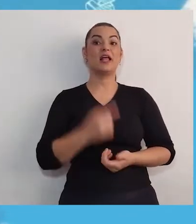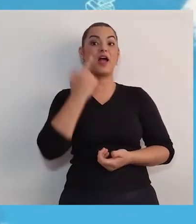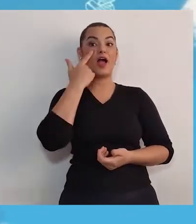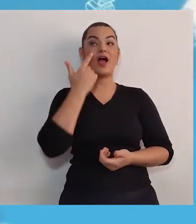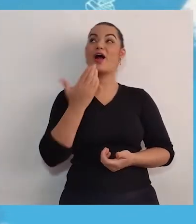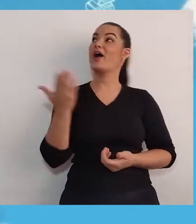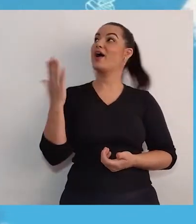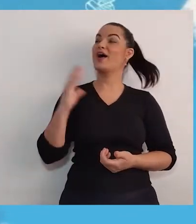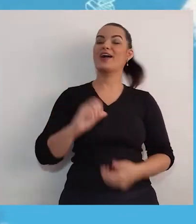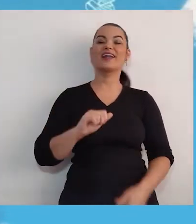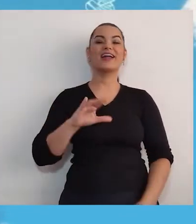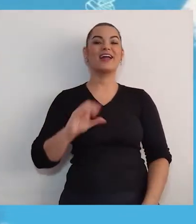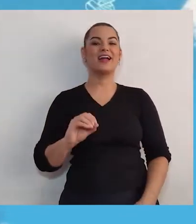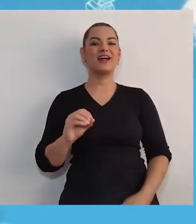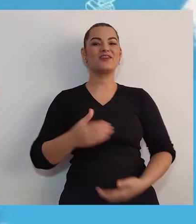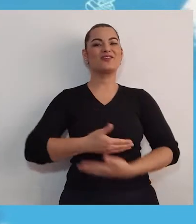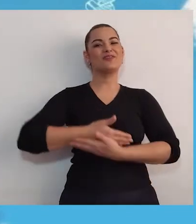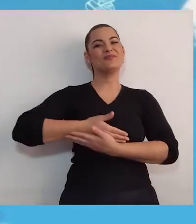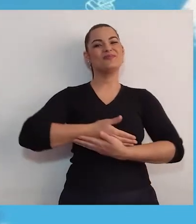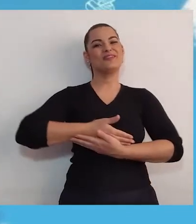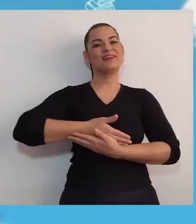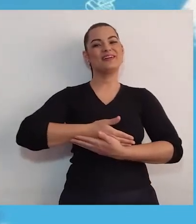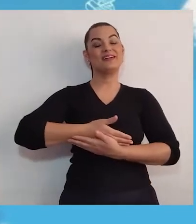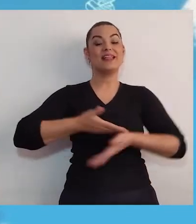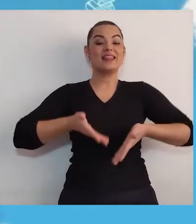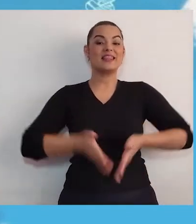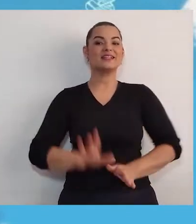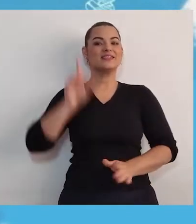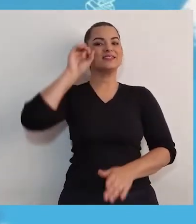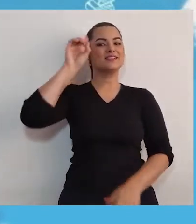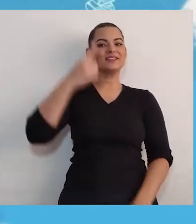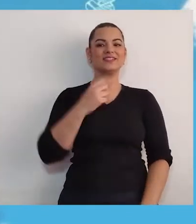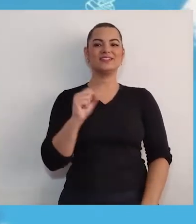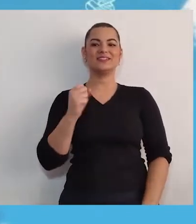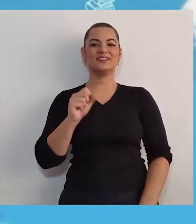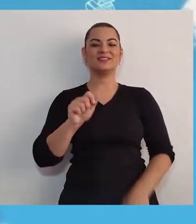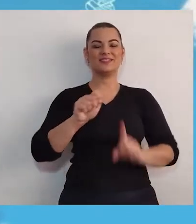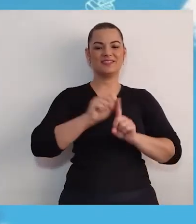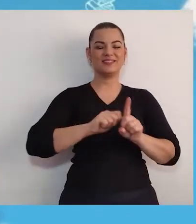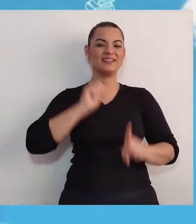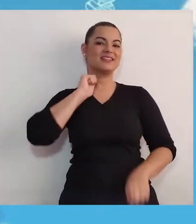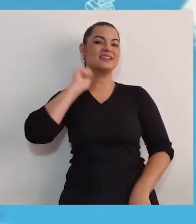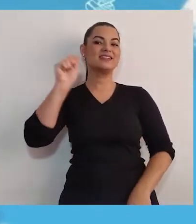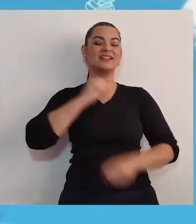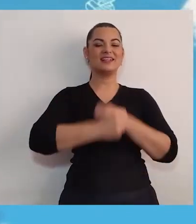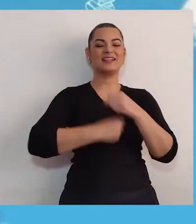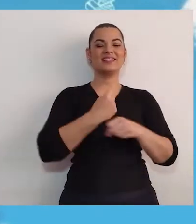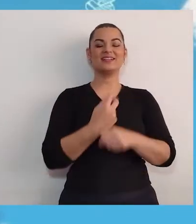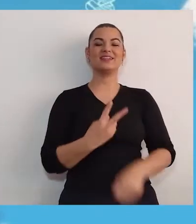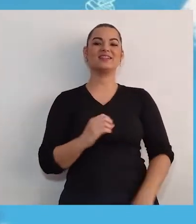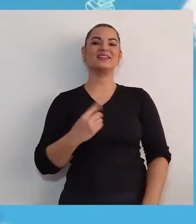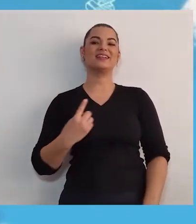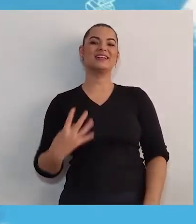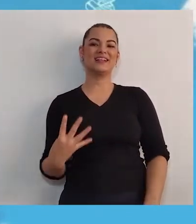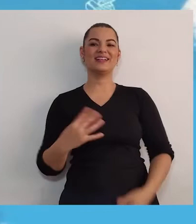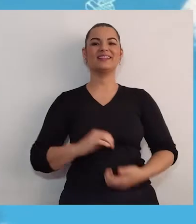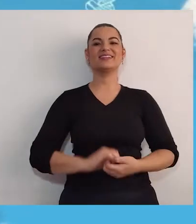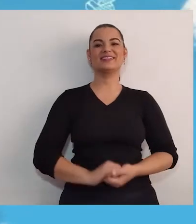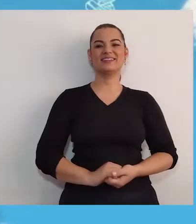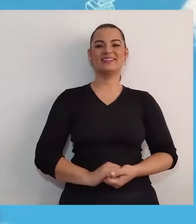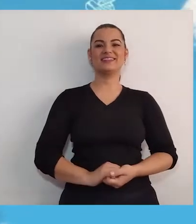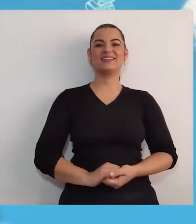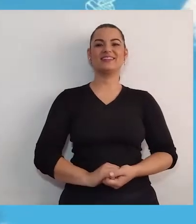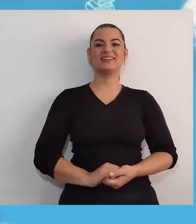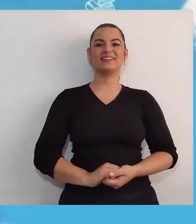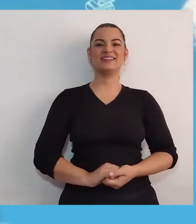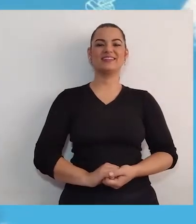E vejam só o Caio bebê. Ele nasceu em 18 de abril de 2014. 18 de 4 de